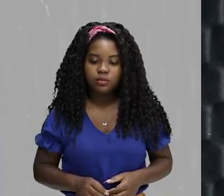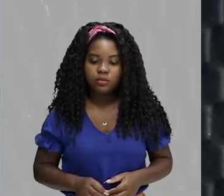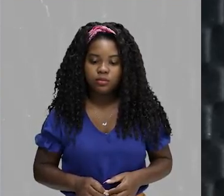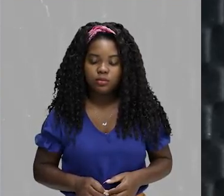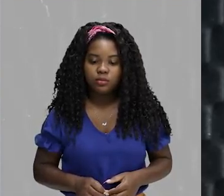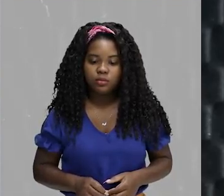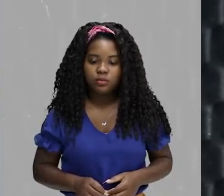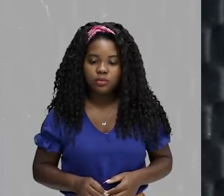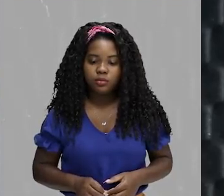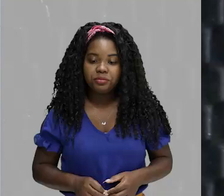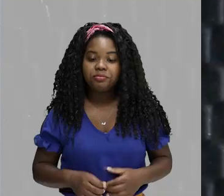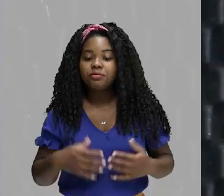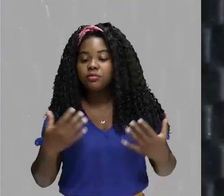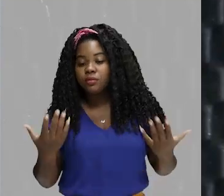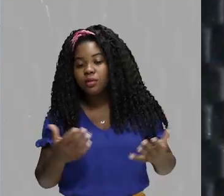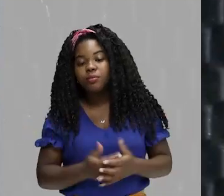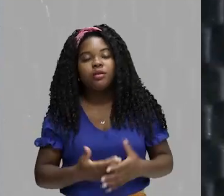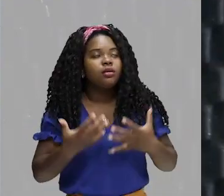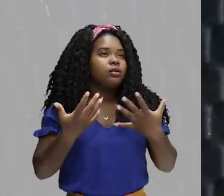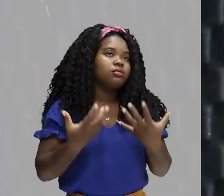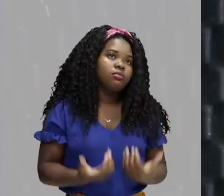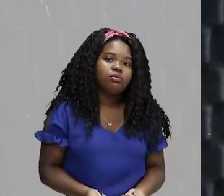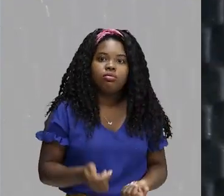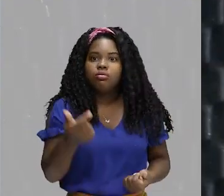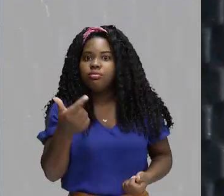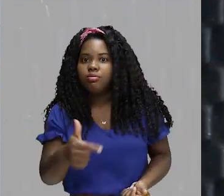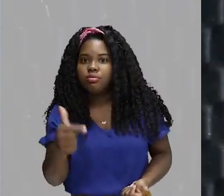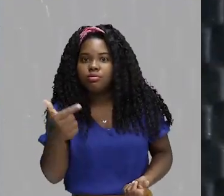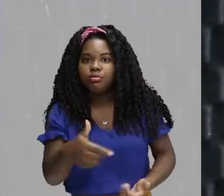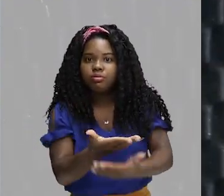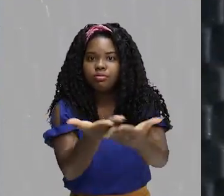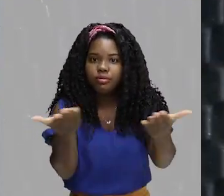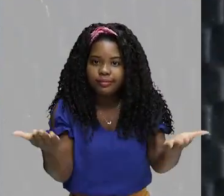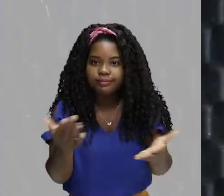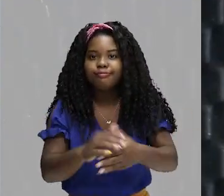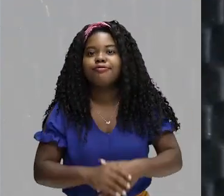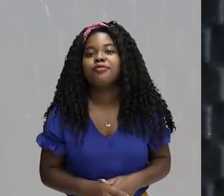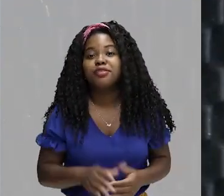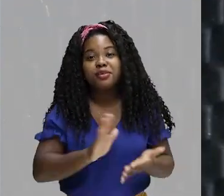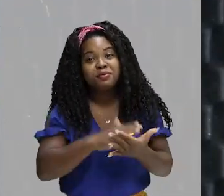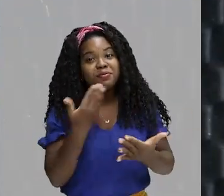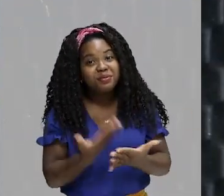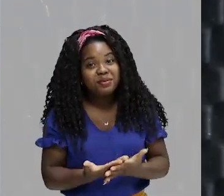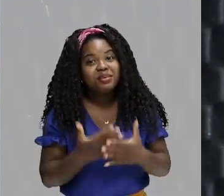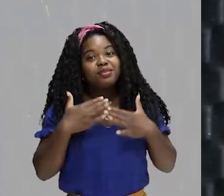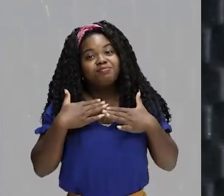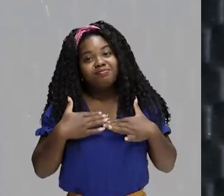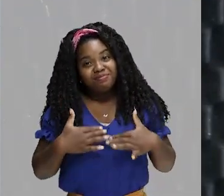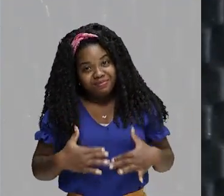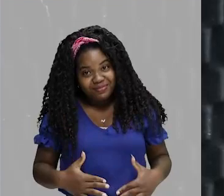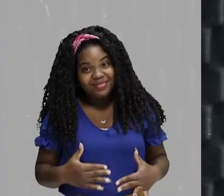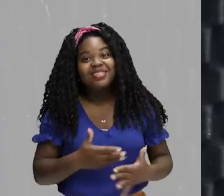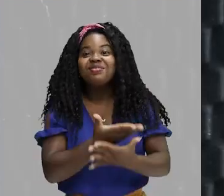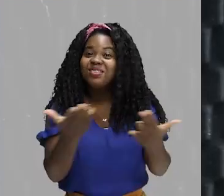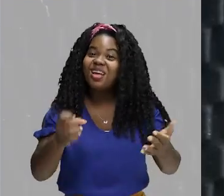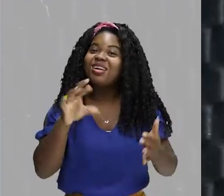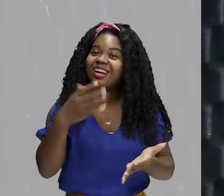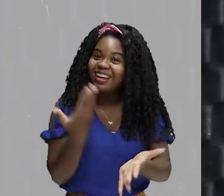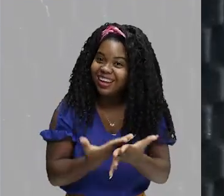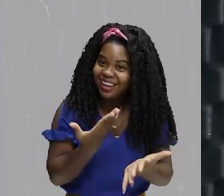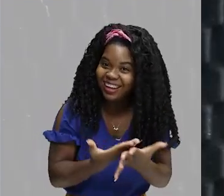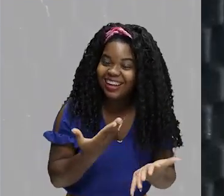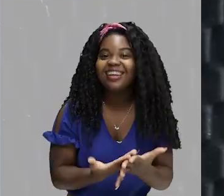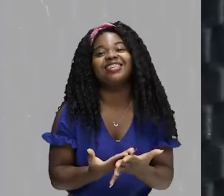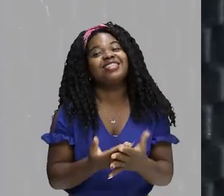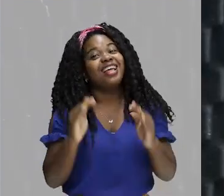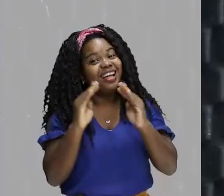partido. Então, para não ficar cansativo para vocês, eu vou deixar a minha intérprete descansar e vocês só vão estudar o despedir